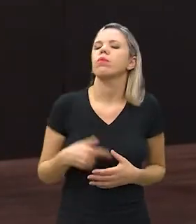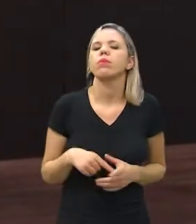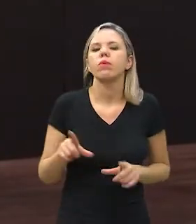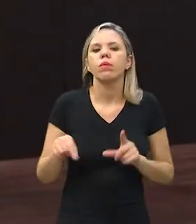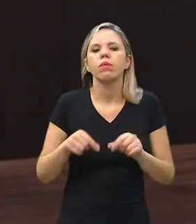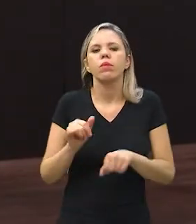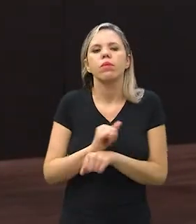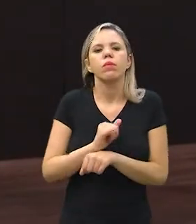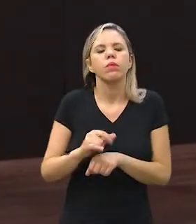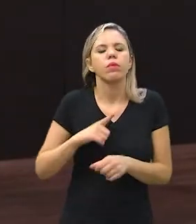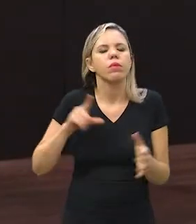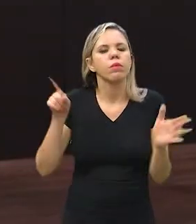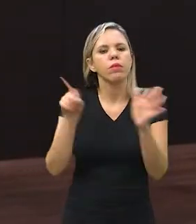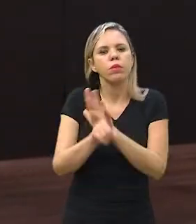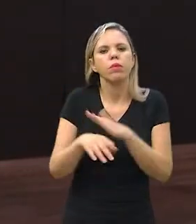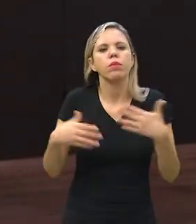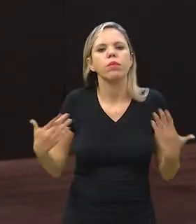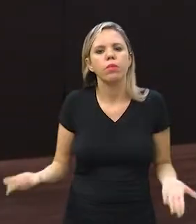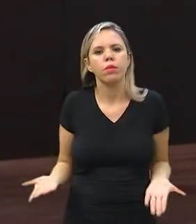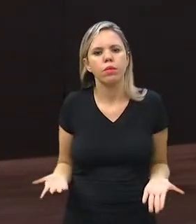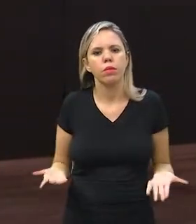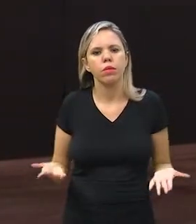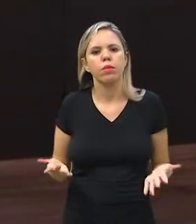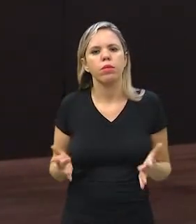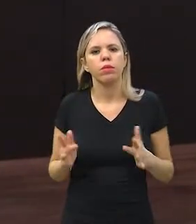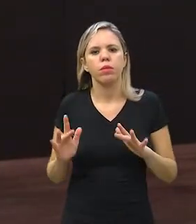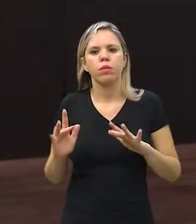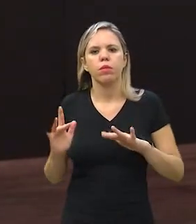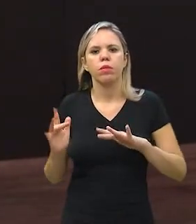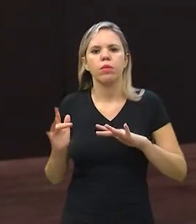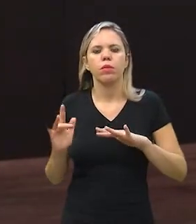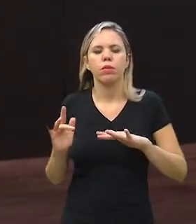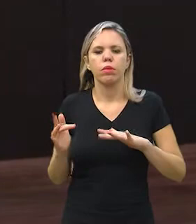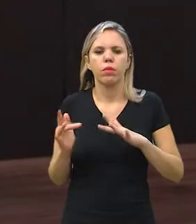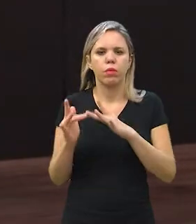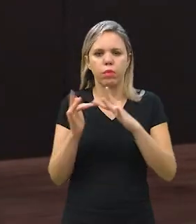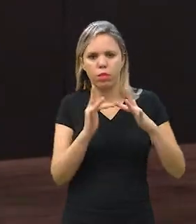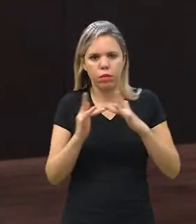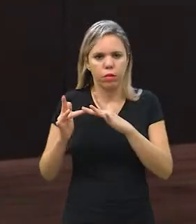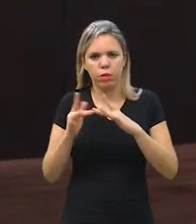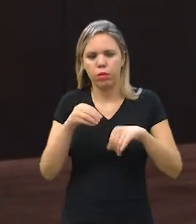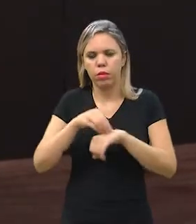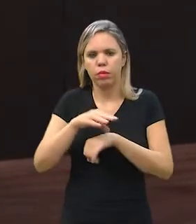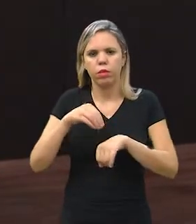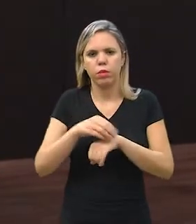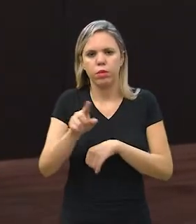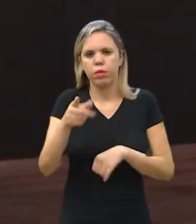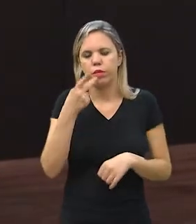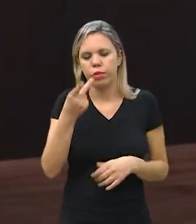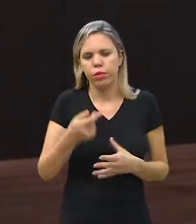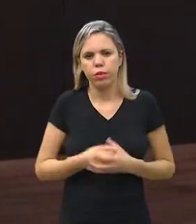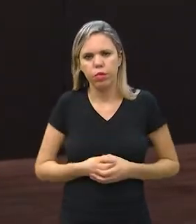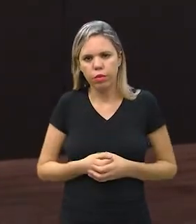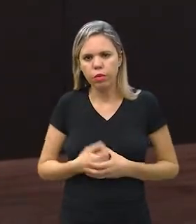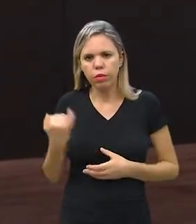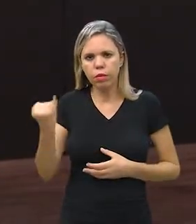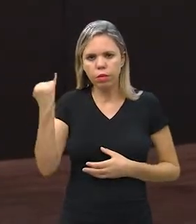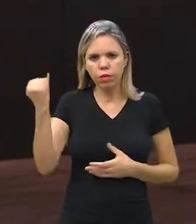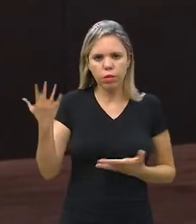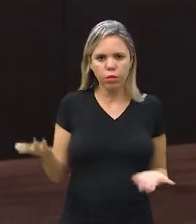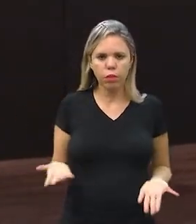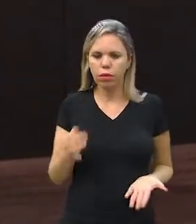aí, a minha pergunta é o seguinte: como uma rede de relacionamento, como é essa indicação que você acaba de dizer é